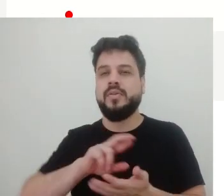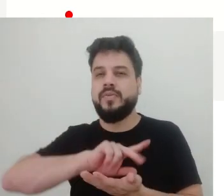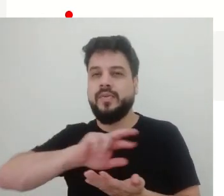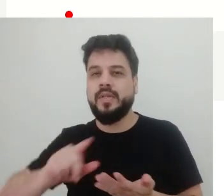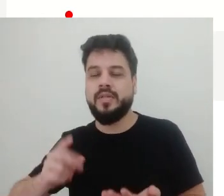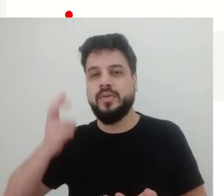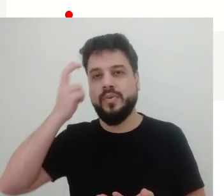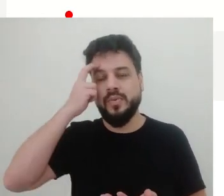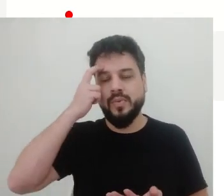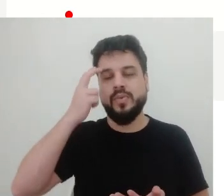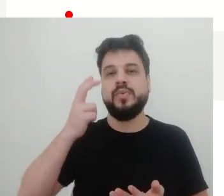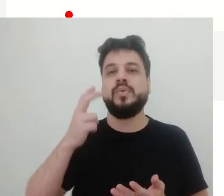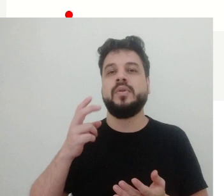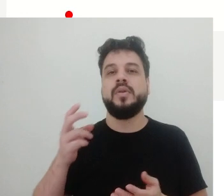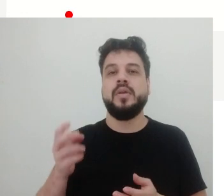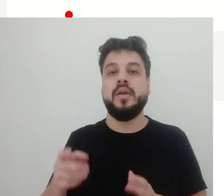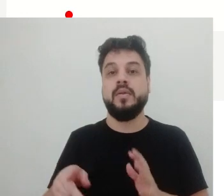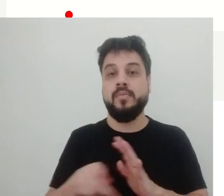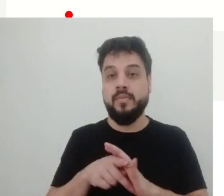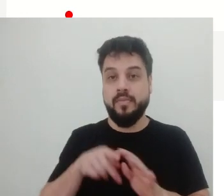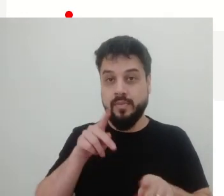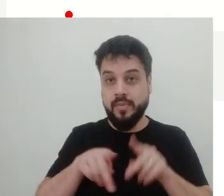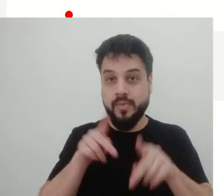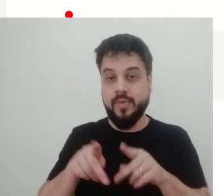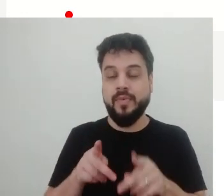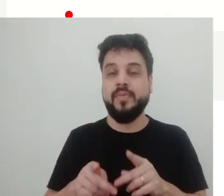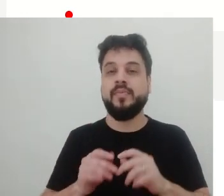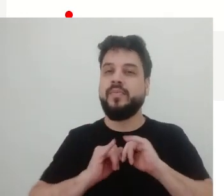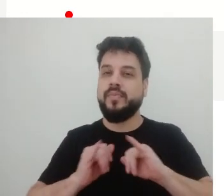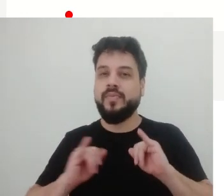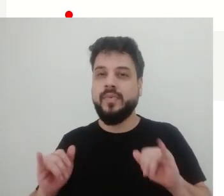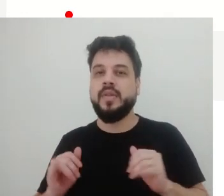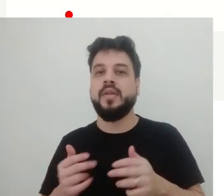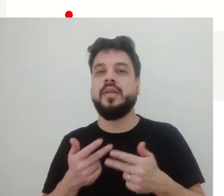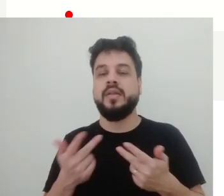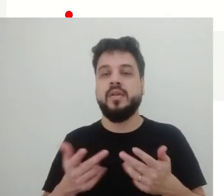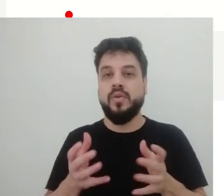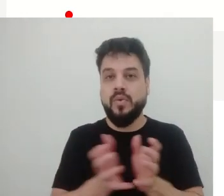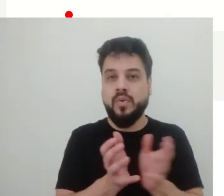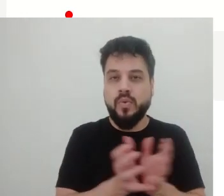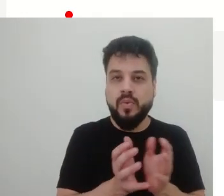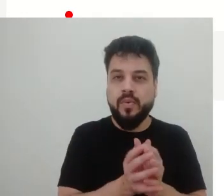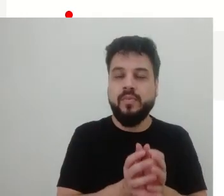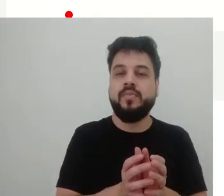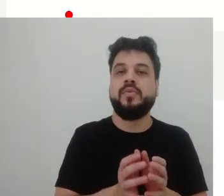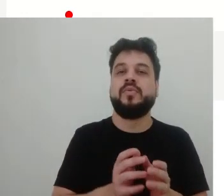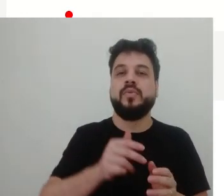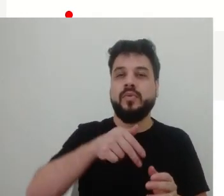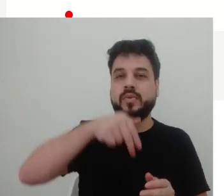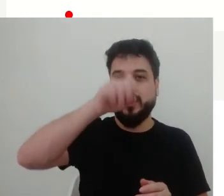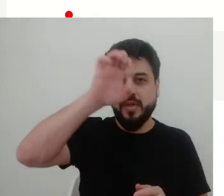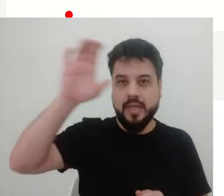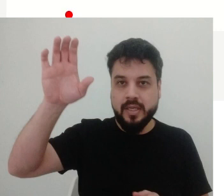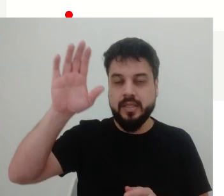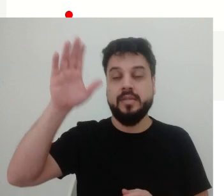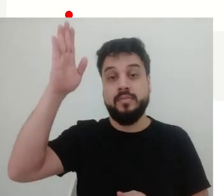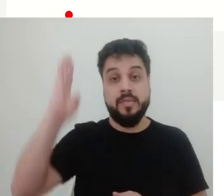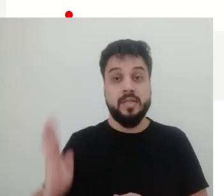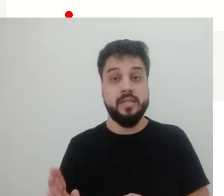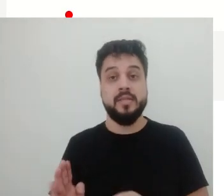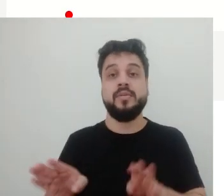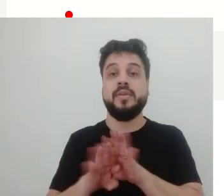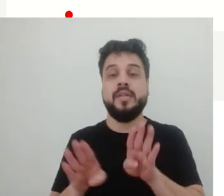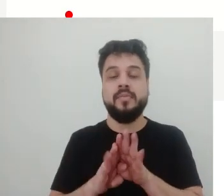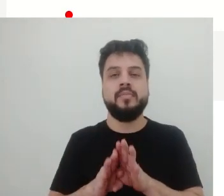tarde ao campo da antropologia das populações tradicionais, sobretudo pescadores artesanais. A partir da experiência acumulada em projetos